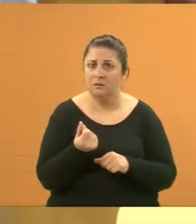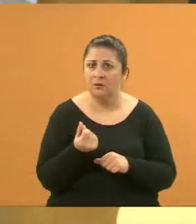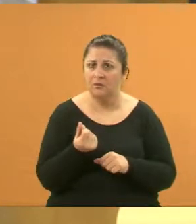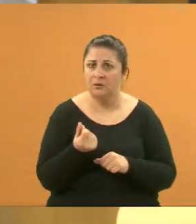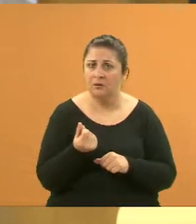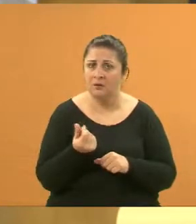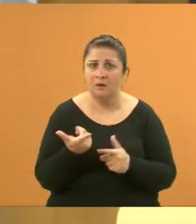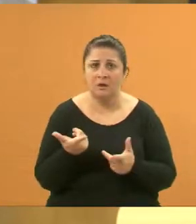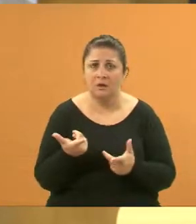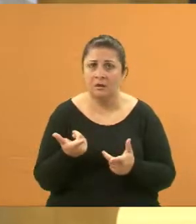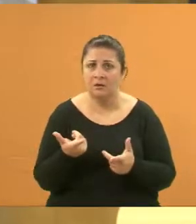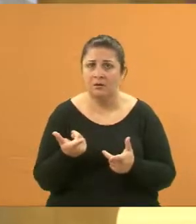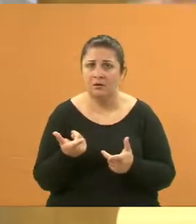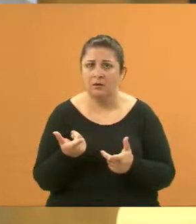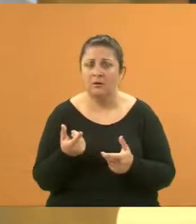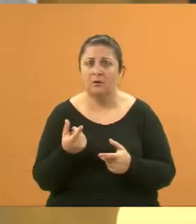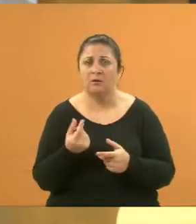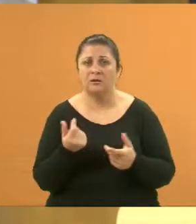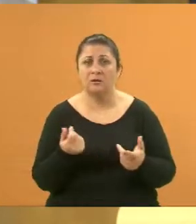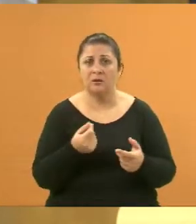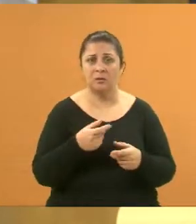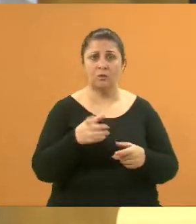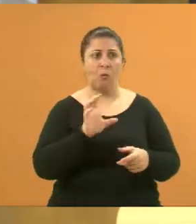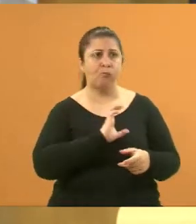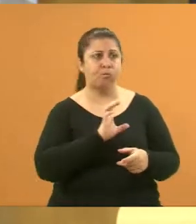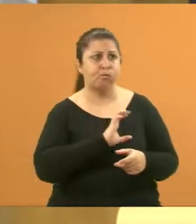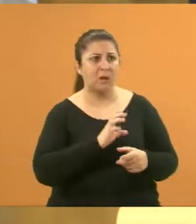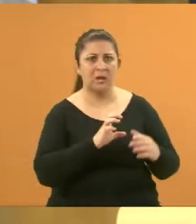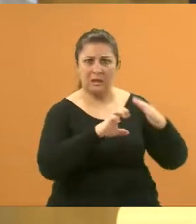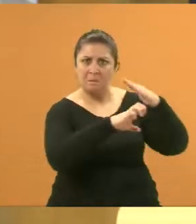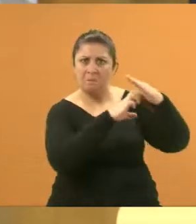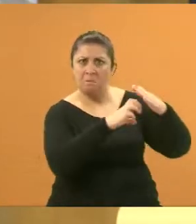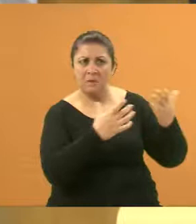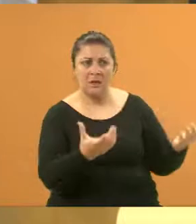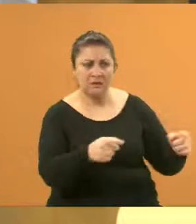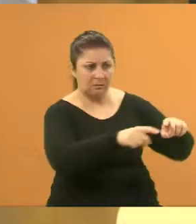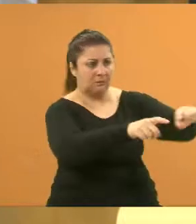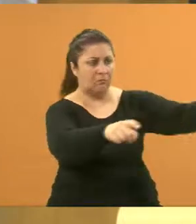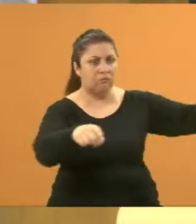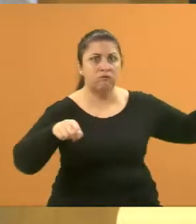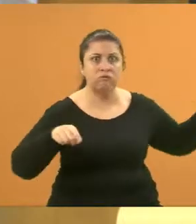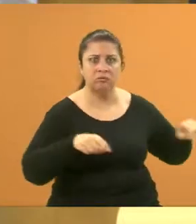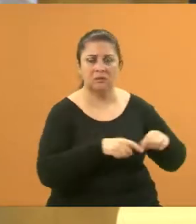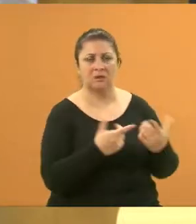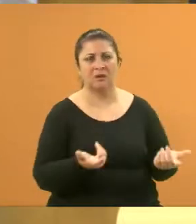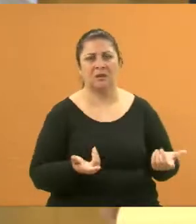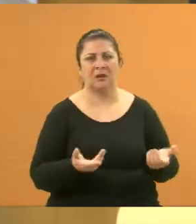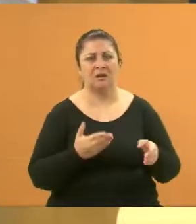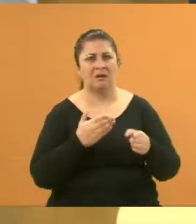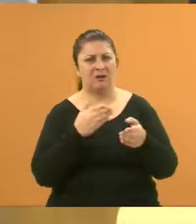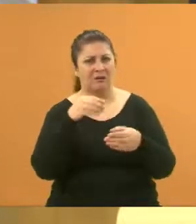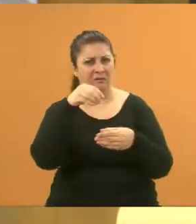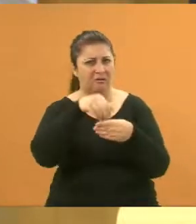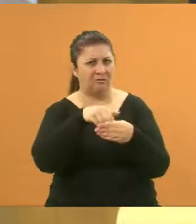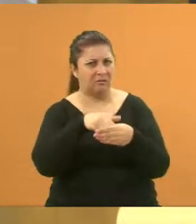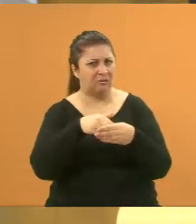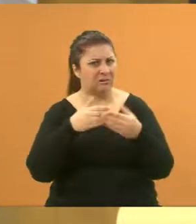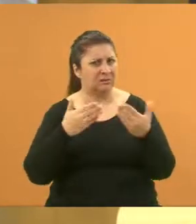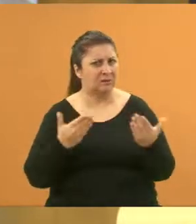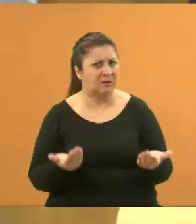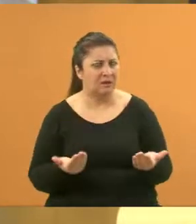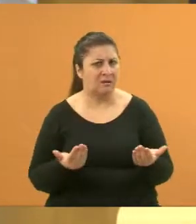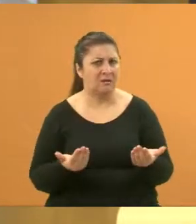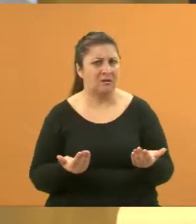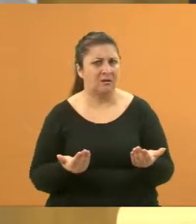do contribuinte, que é o especulador. E aí a gente votar esse projeto da forma que